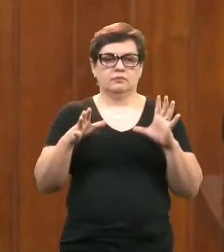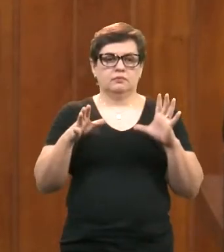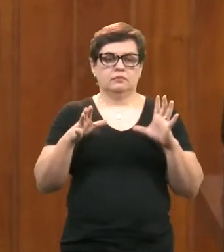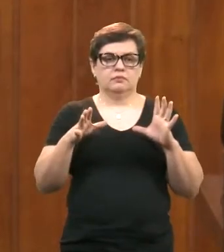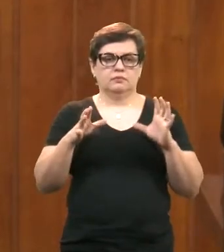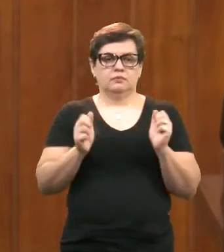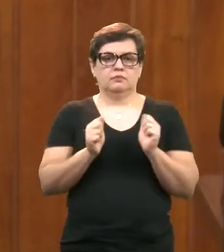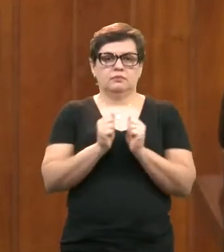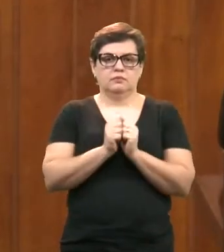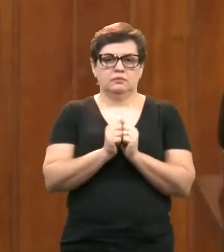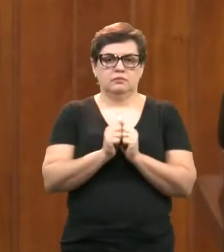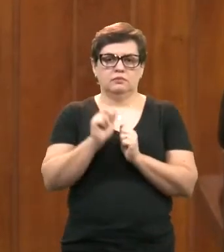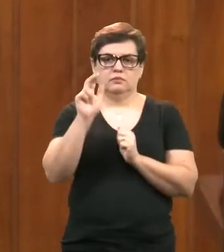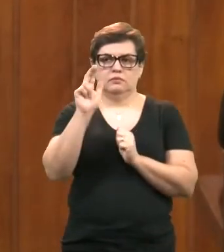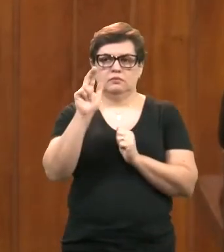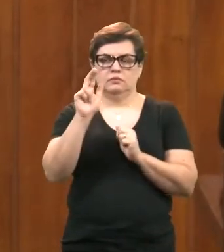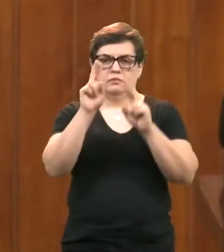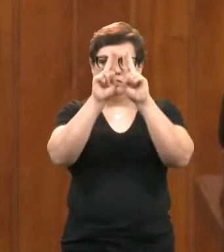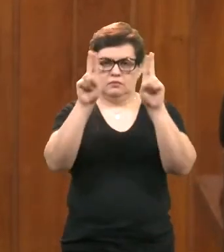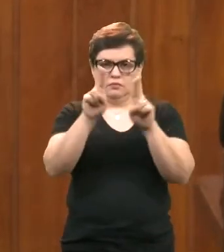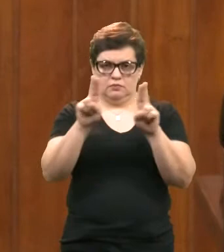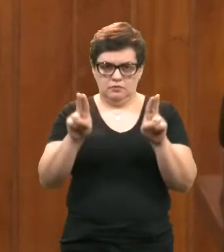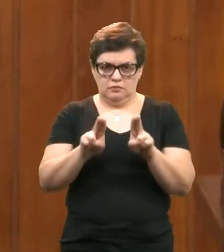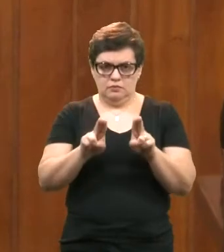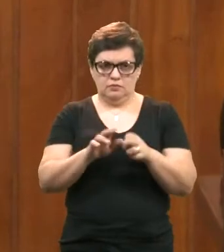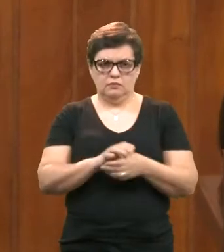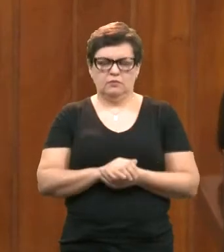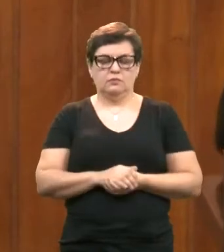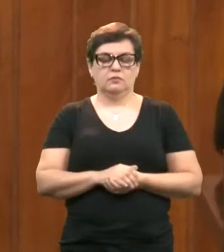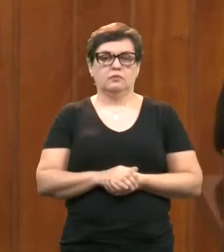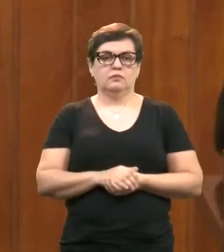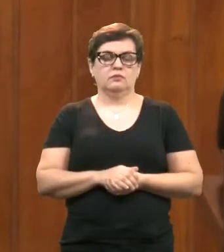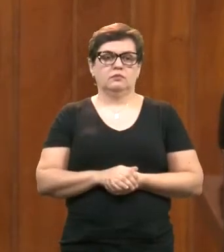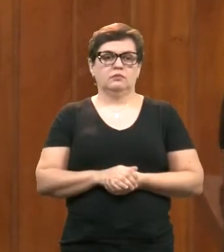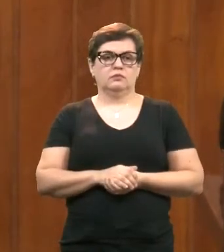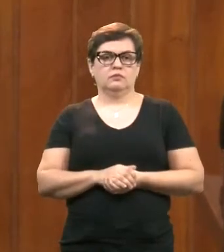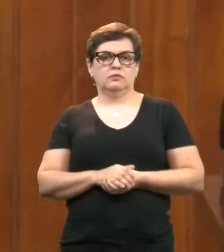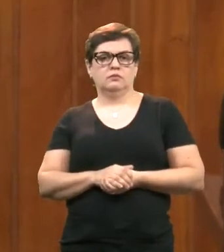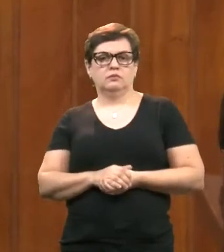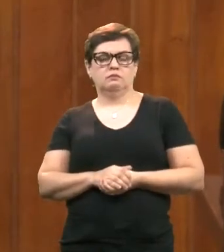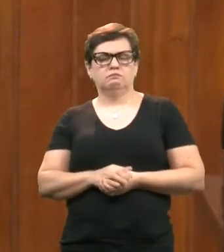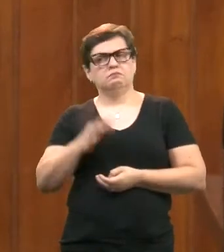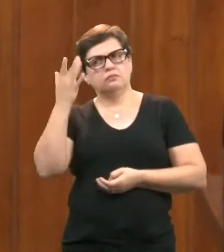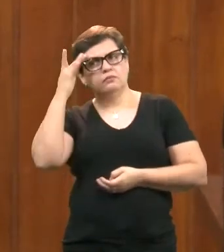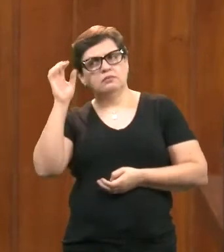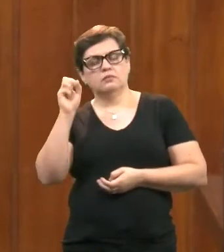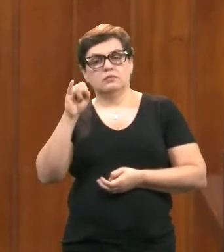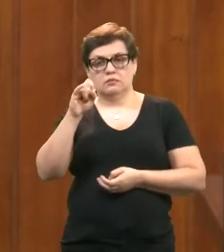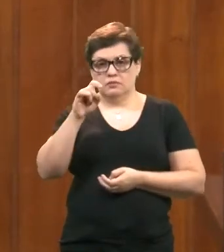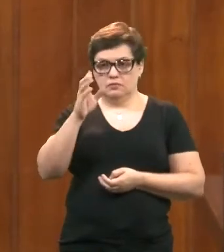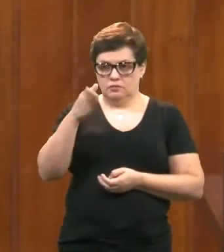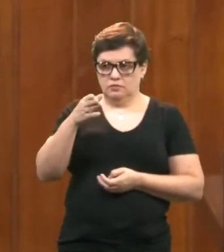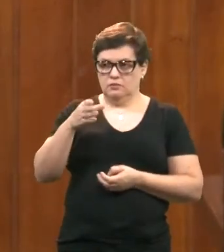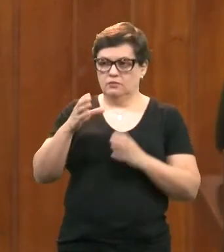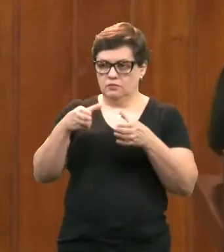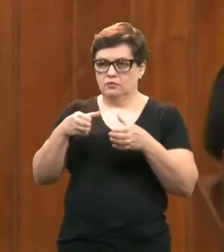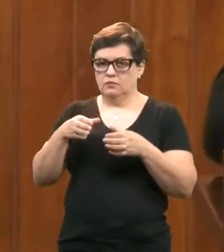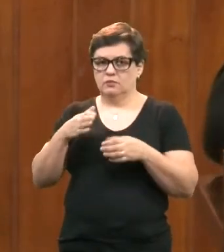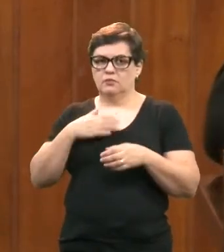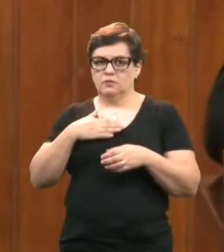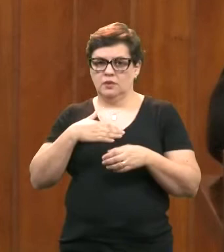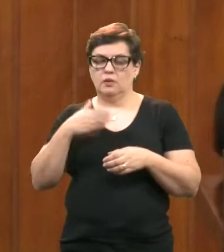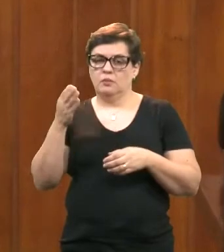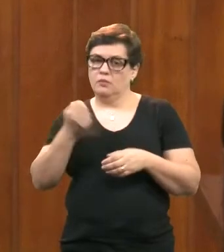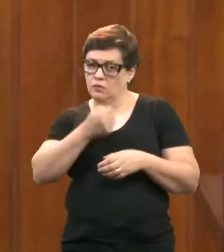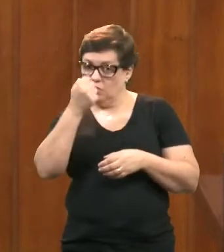em parceria com a Unimed. Acho que de Vossa Excelência, acho que já, não sei se já instalou, mas a minha também já tá para